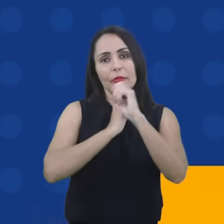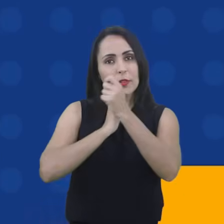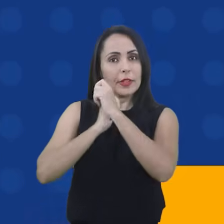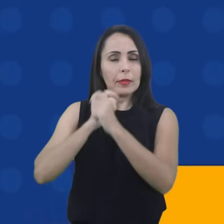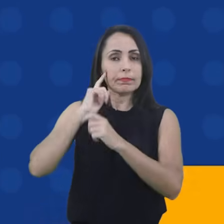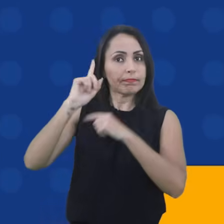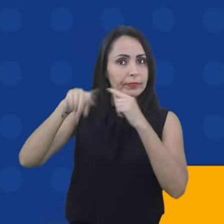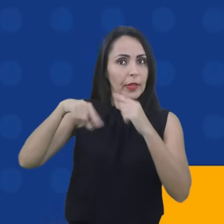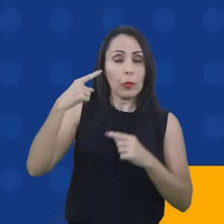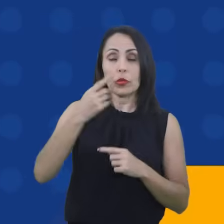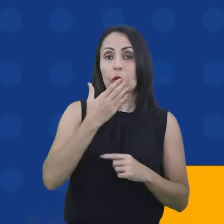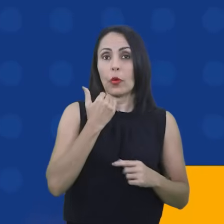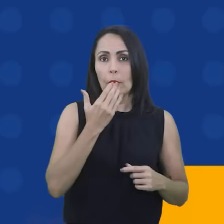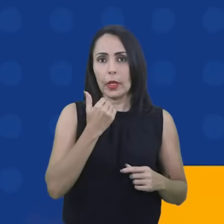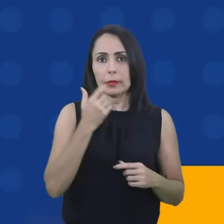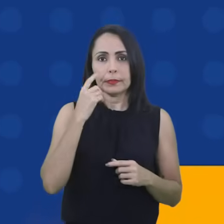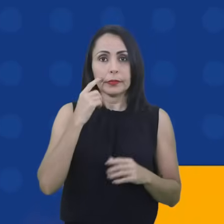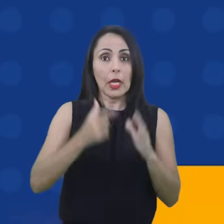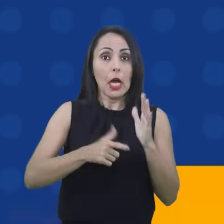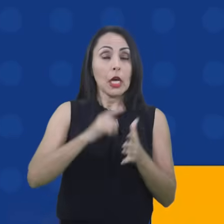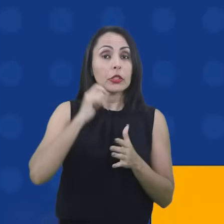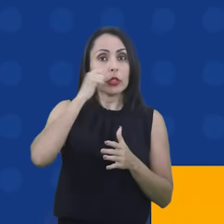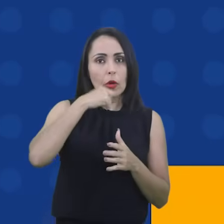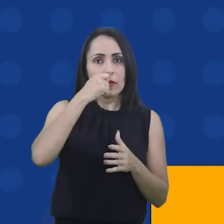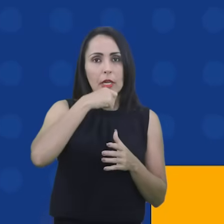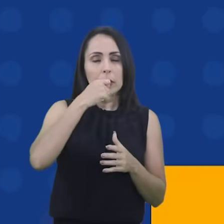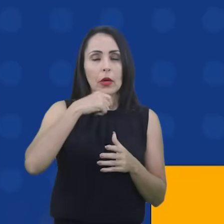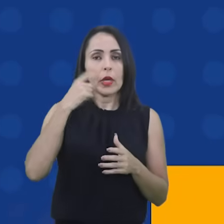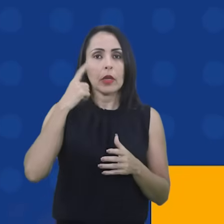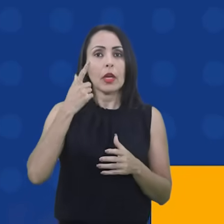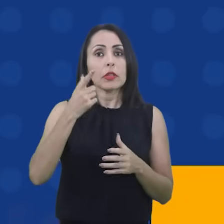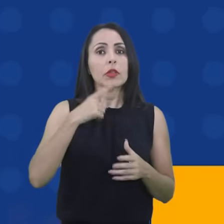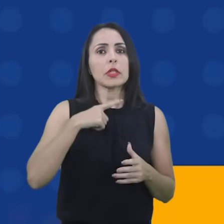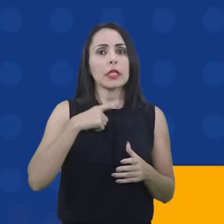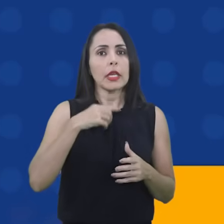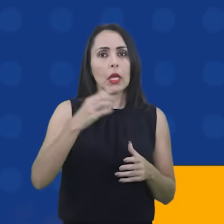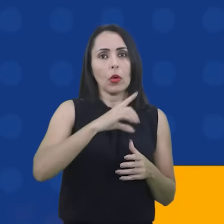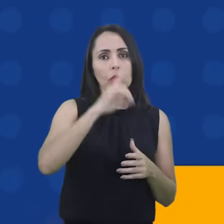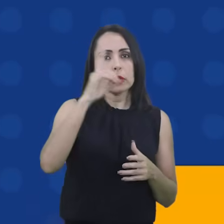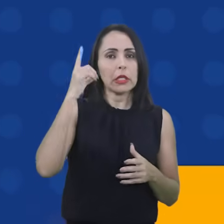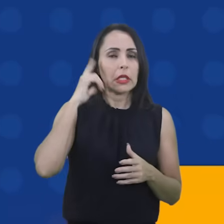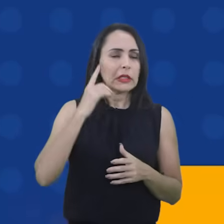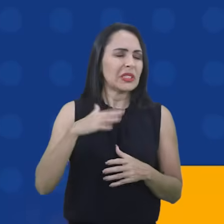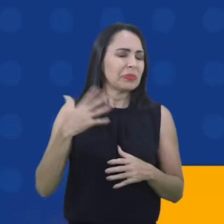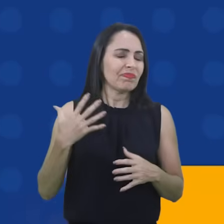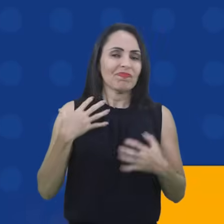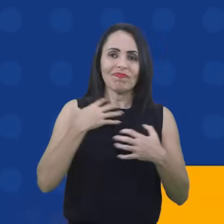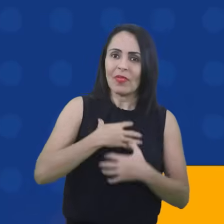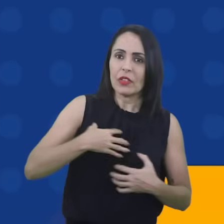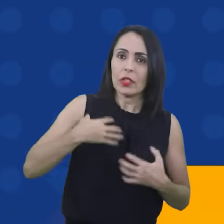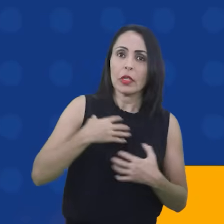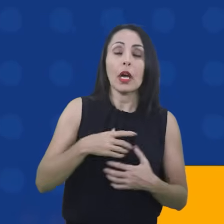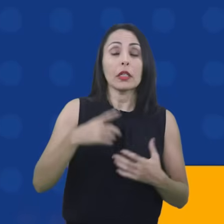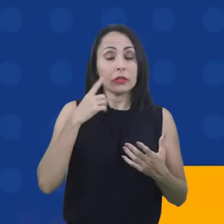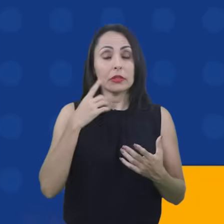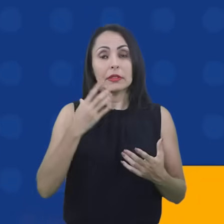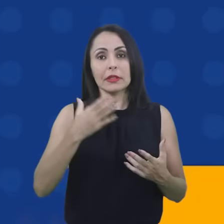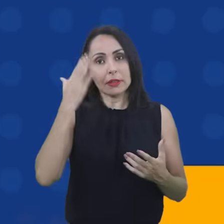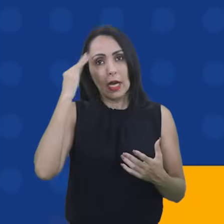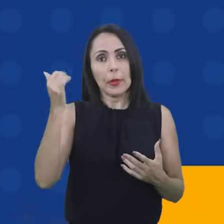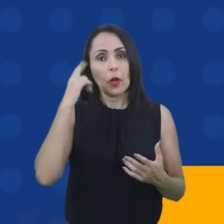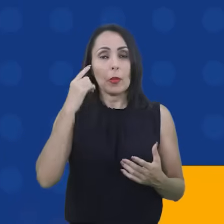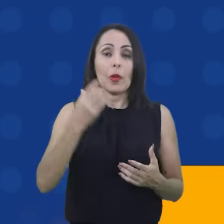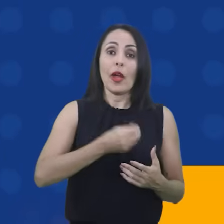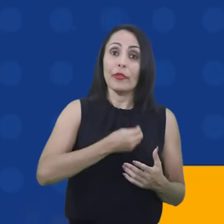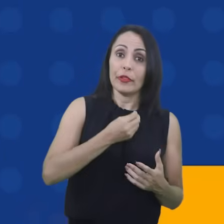após as refeições, né, antes da escovação, né? E caso você tenha um dia muito corrido, a gente sabe bem como é a vida do estudante